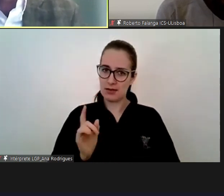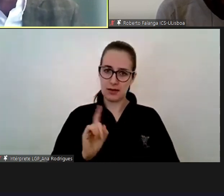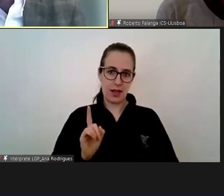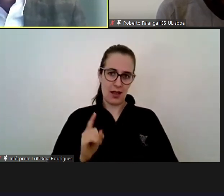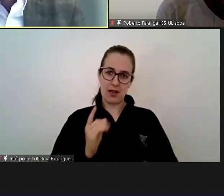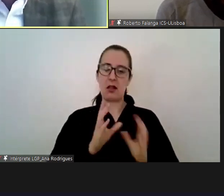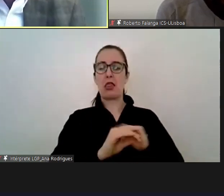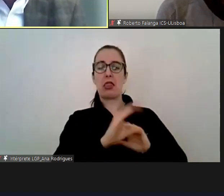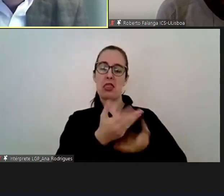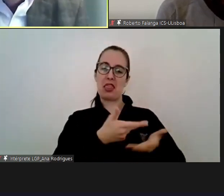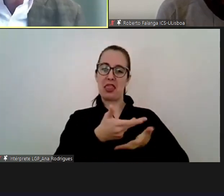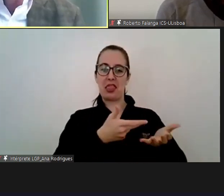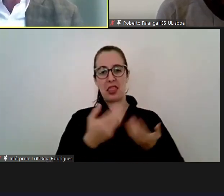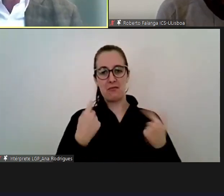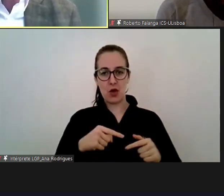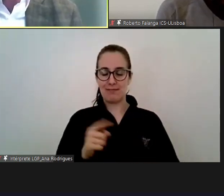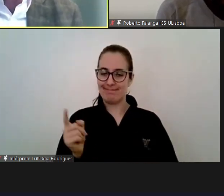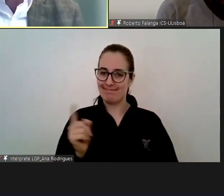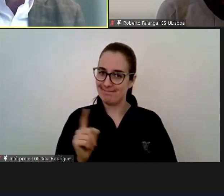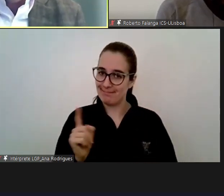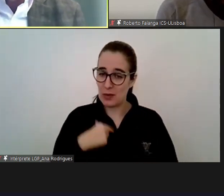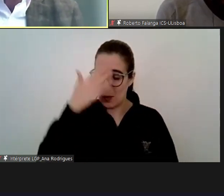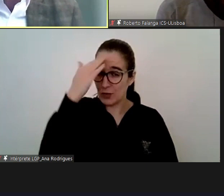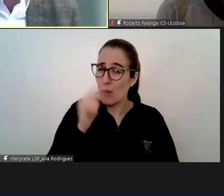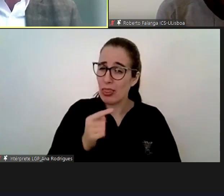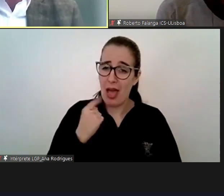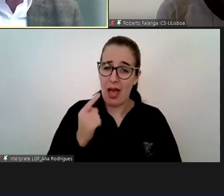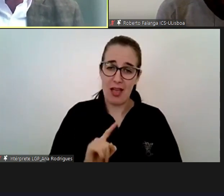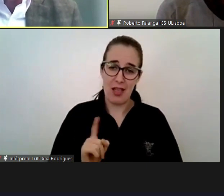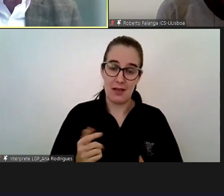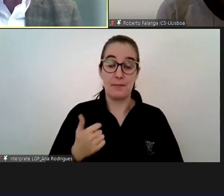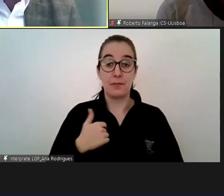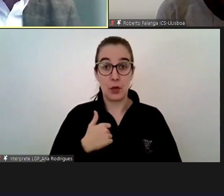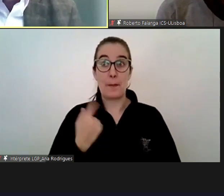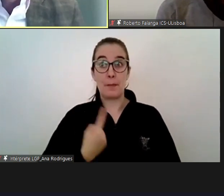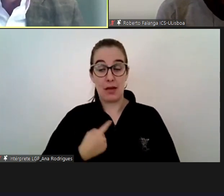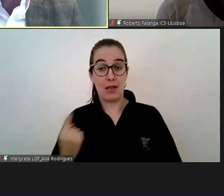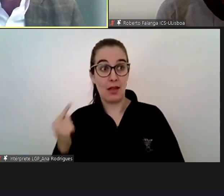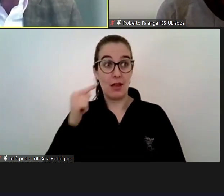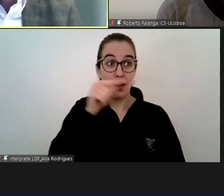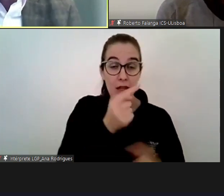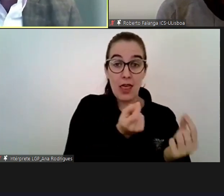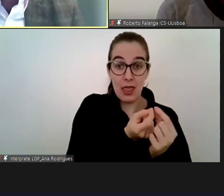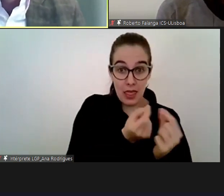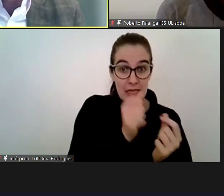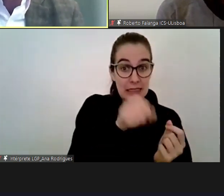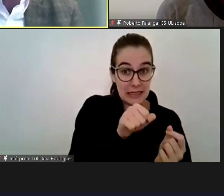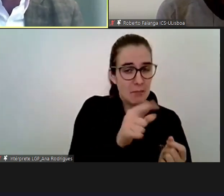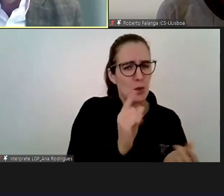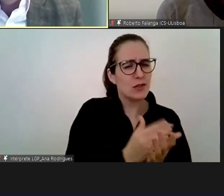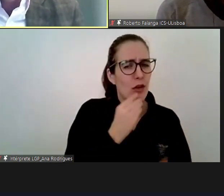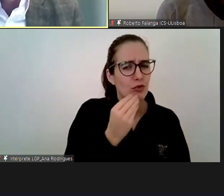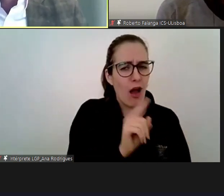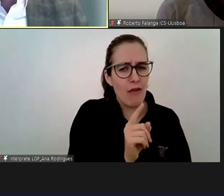dizia a Ângela, nós temos que ir ao encontro daquilo onde eles estão, e estamos a falar dos jovens, mas vamos dizer, não é só os jovens, nós temos partes importantes da